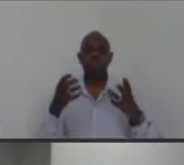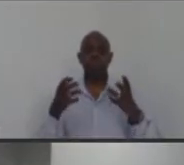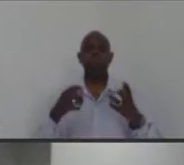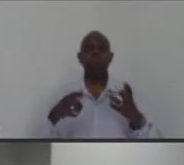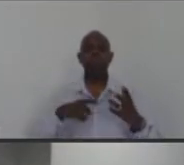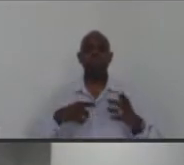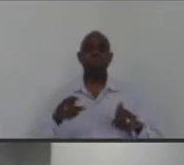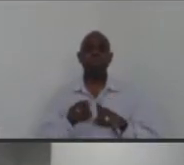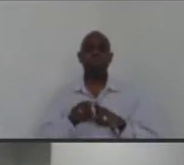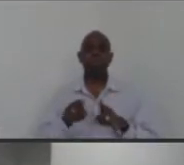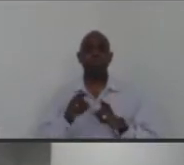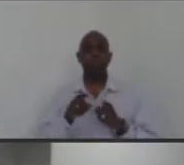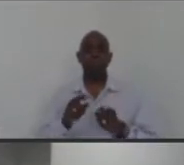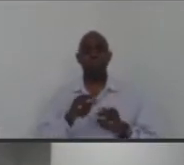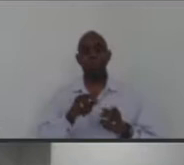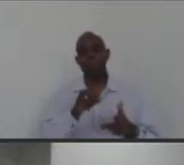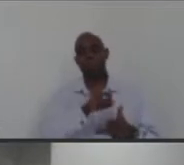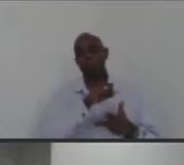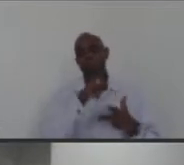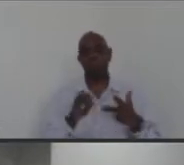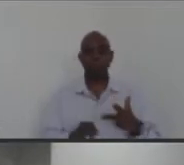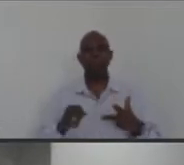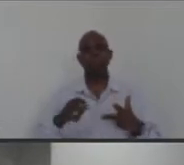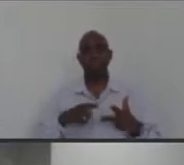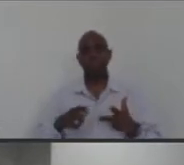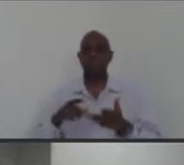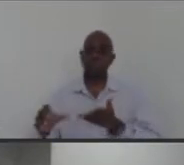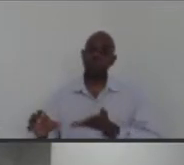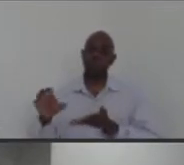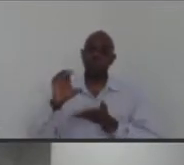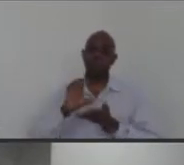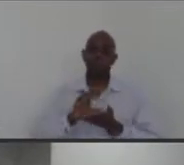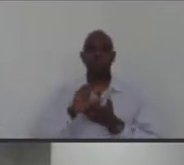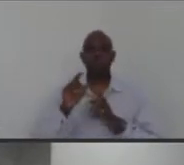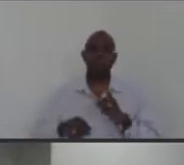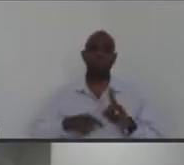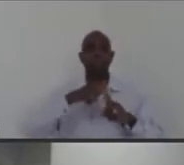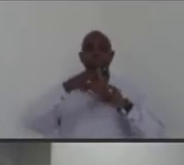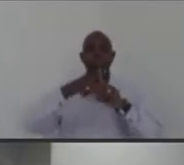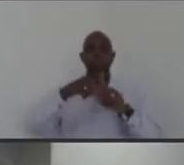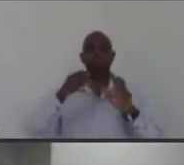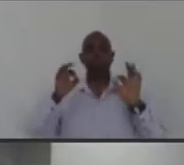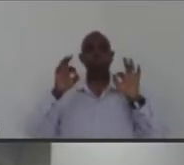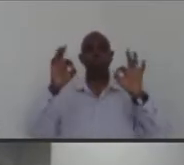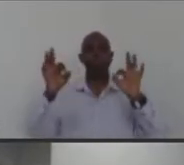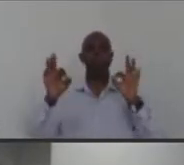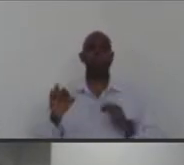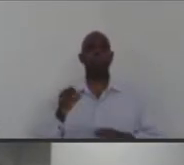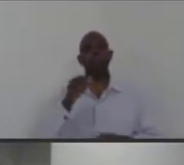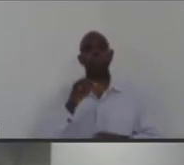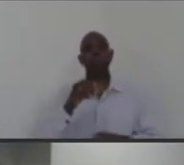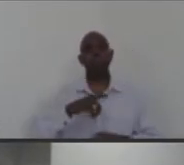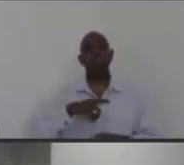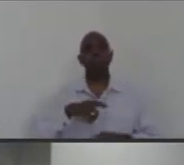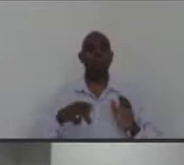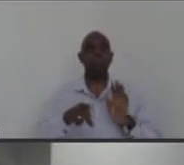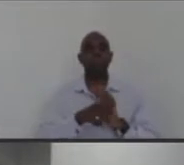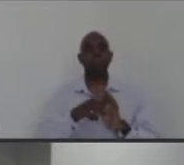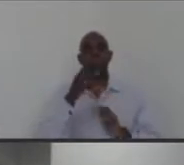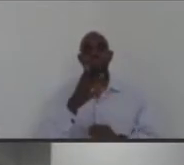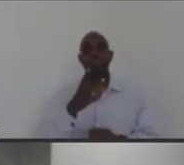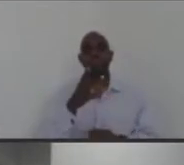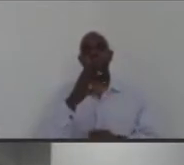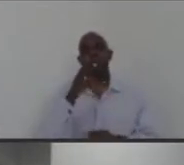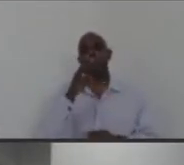que dispõe sobre autorização ao Executivo para promover a abertura de crédito adicional especial no orçamento vigente, no valor de